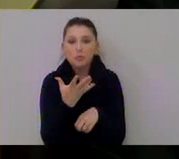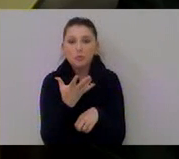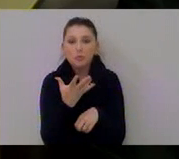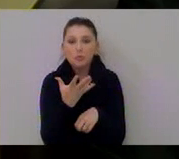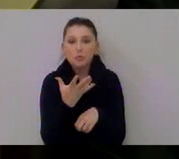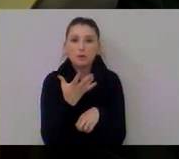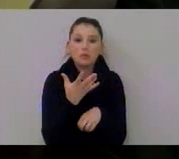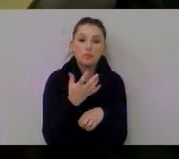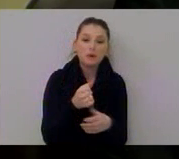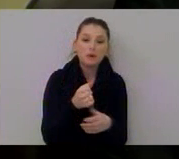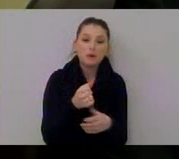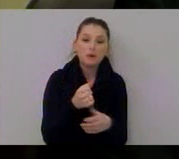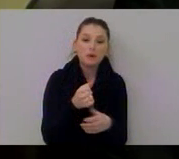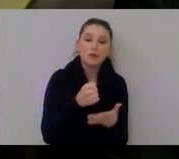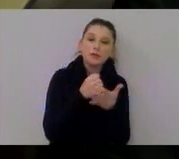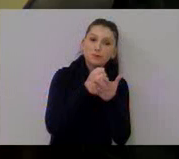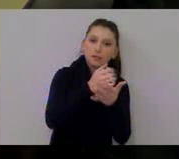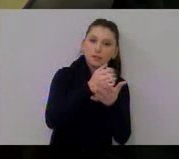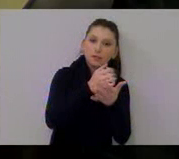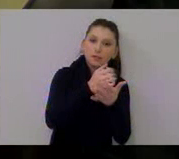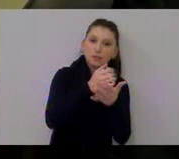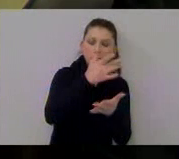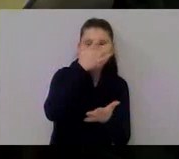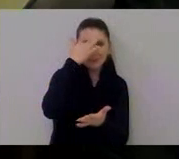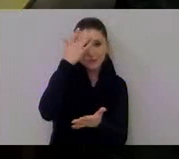procurar atendimento.